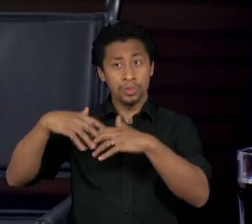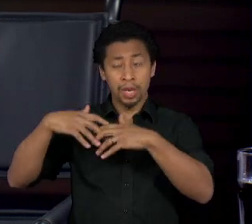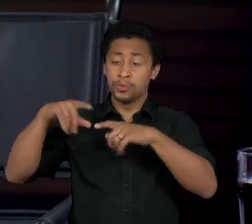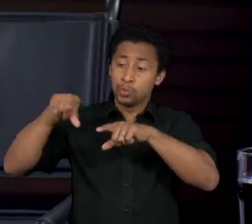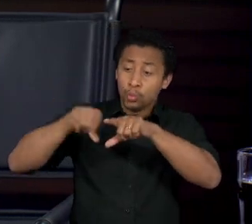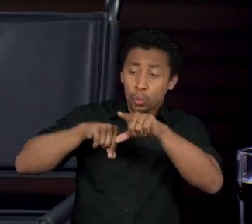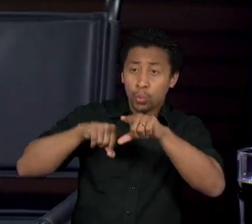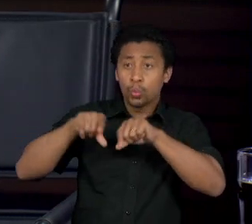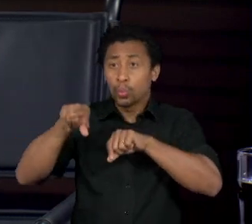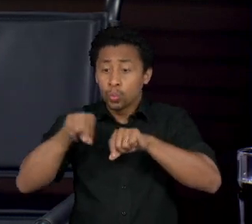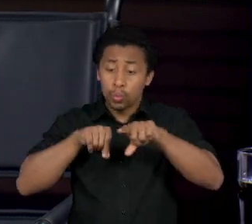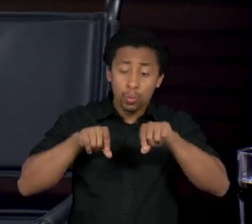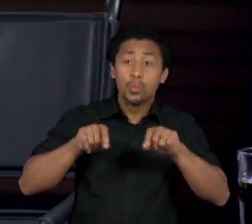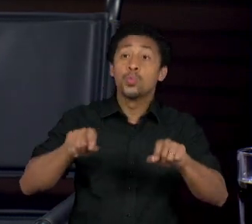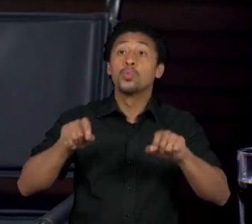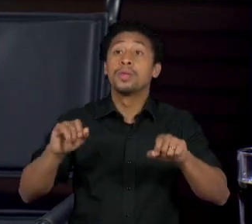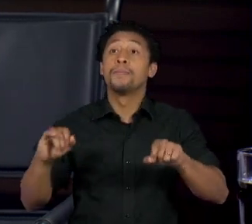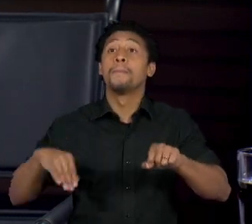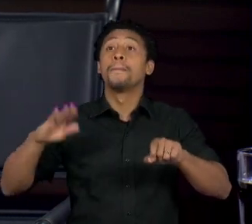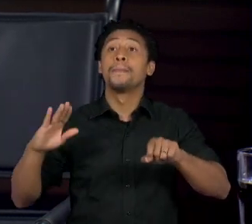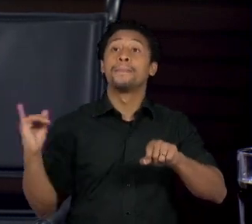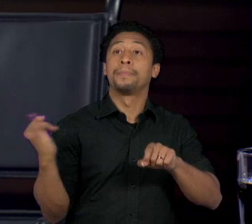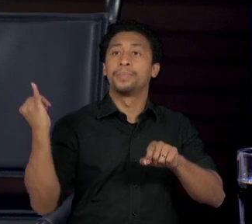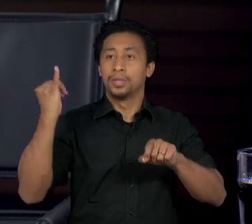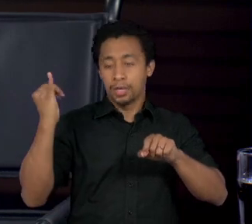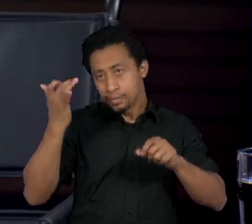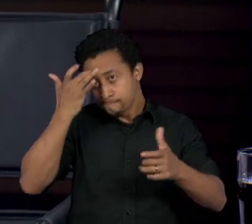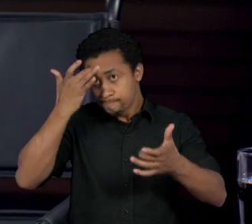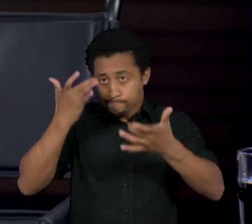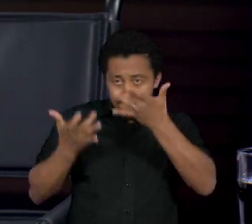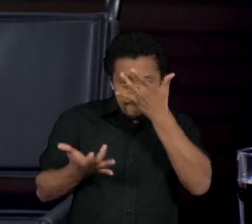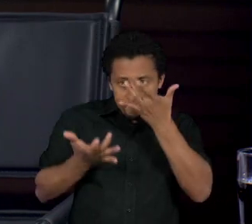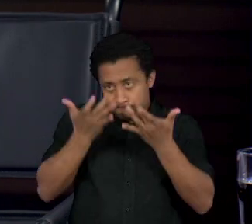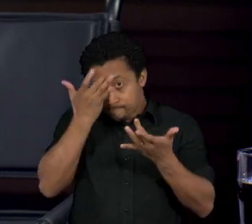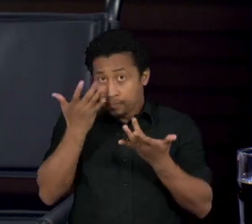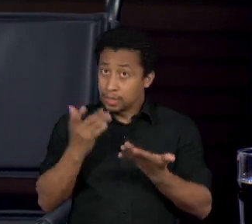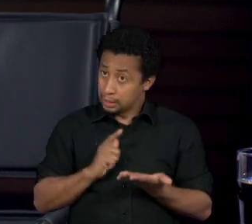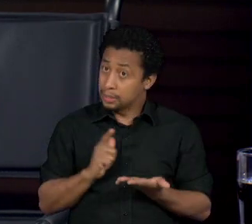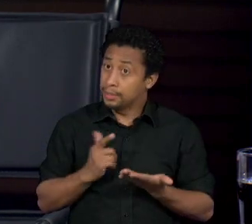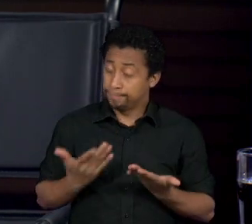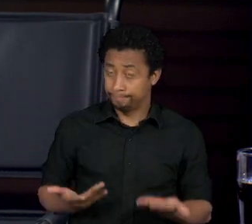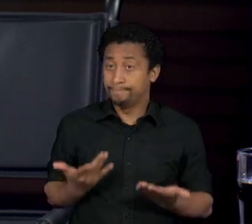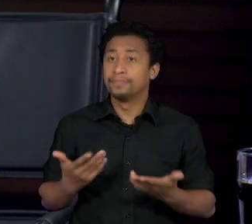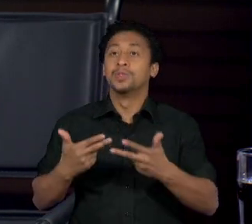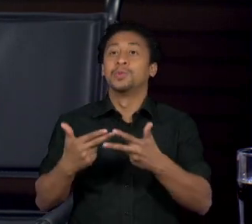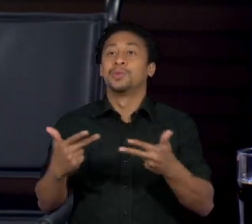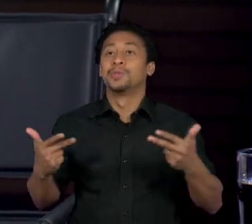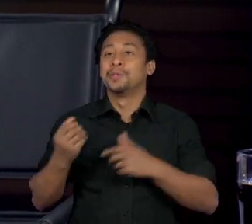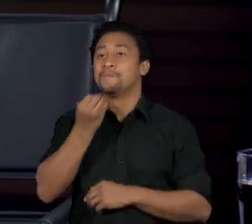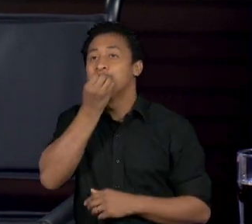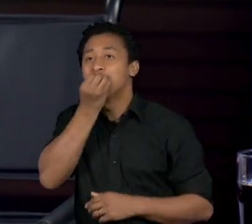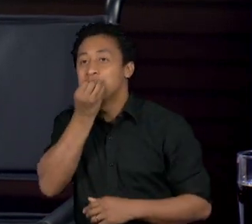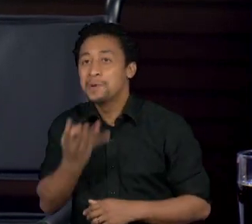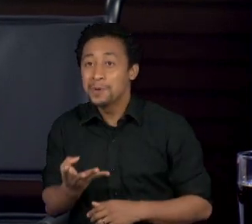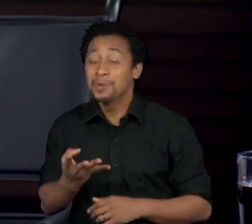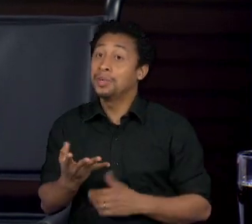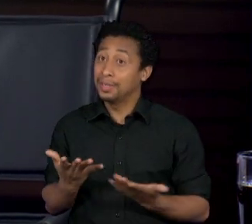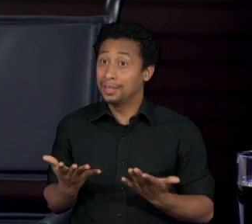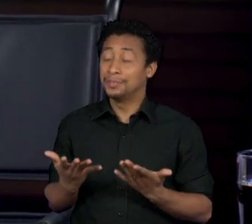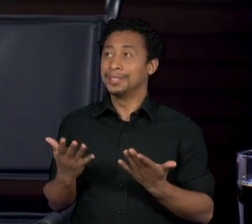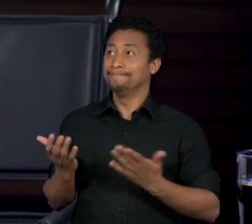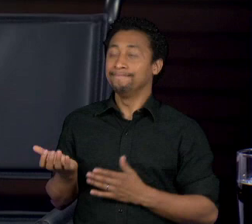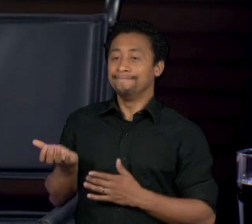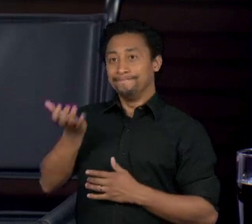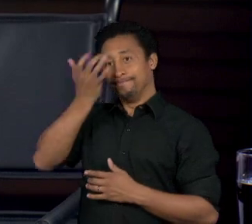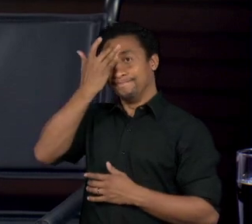seleção para aquilo que é mais importante por conta desse impacto. As coisas boas, lógico, é mais fácil de você